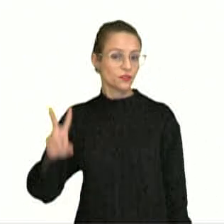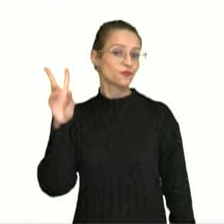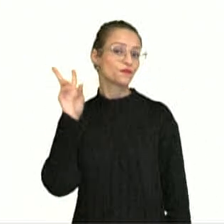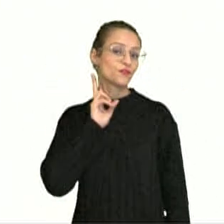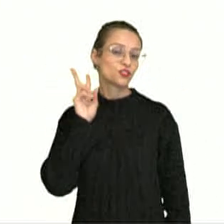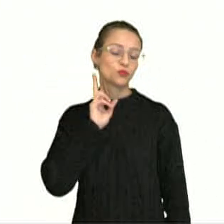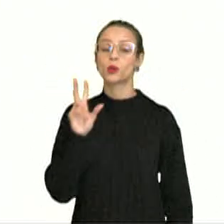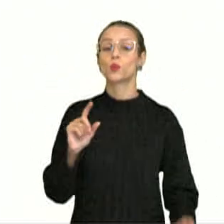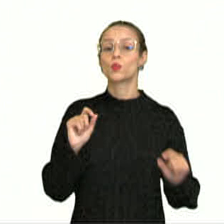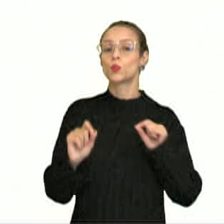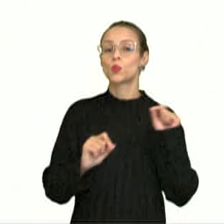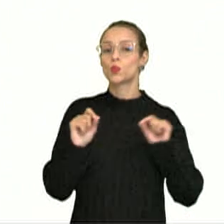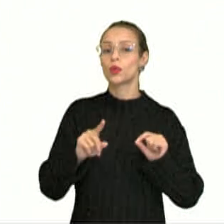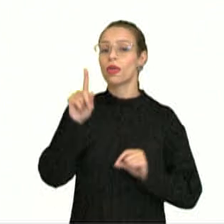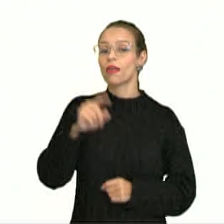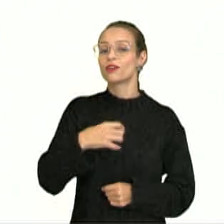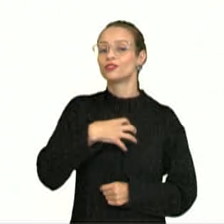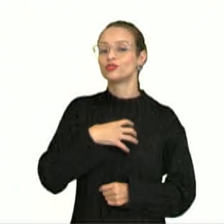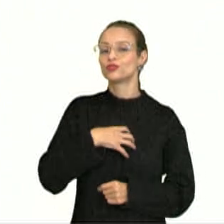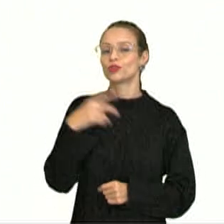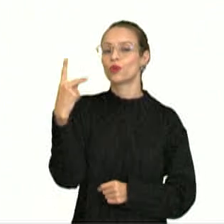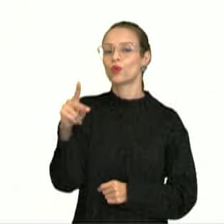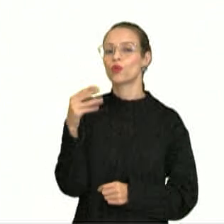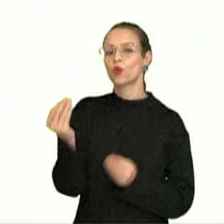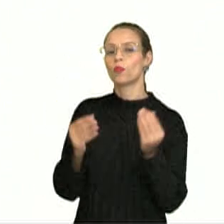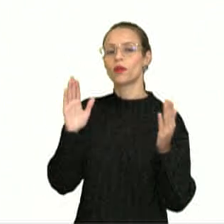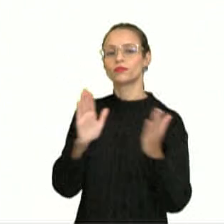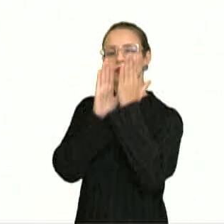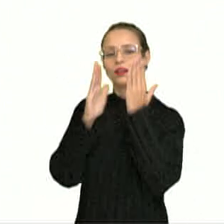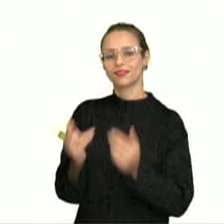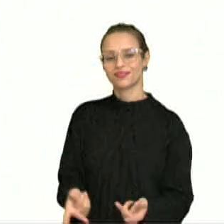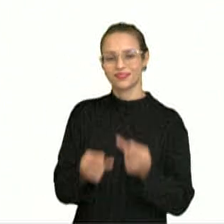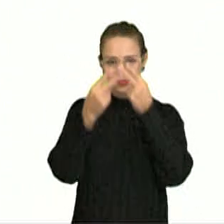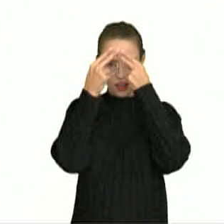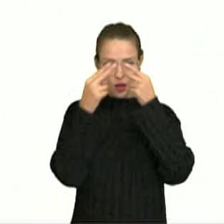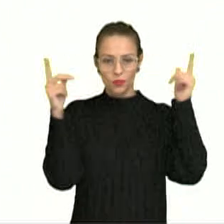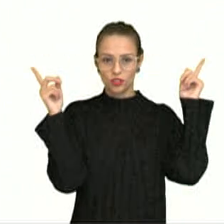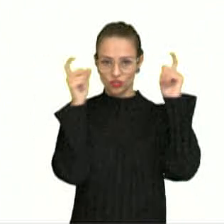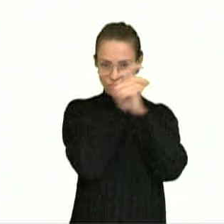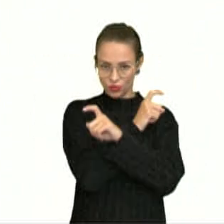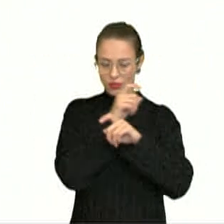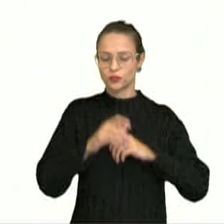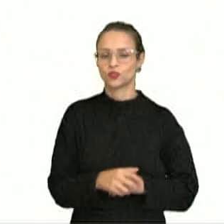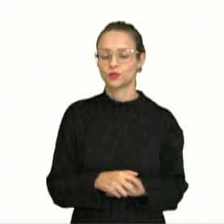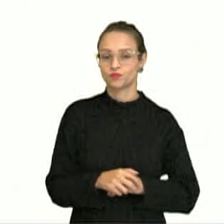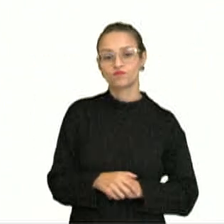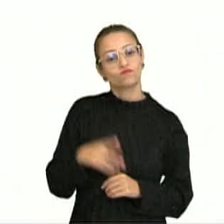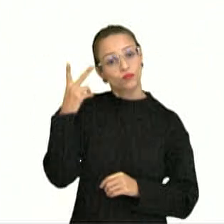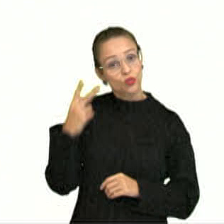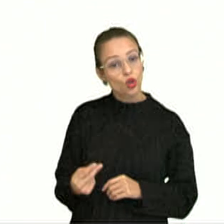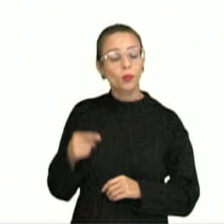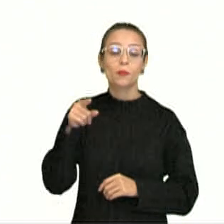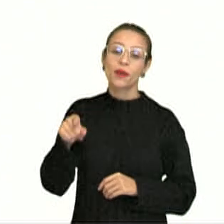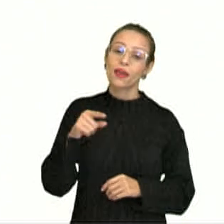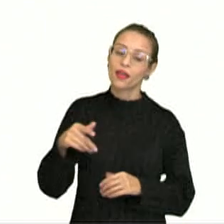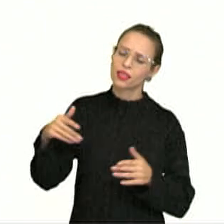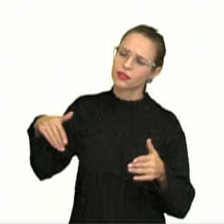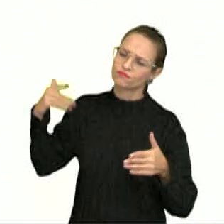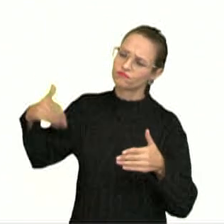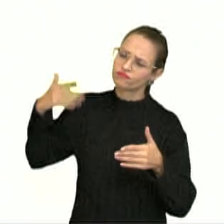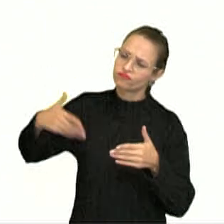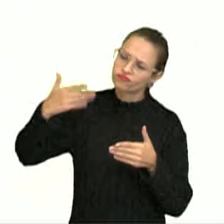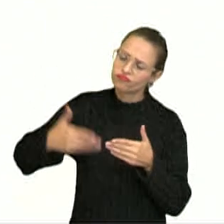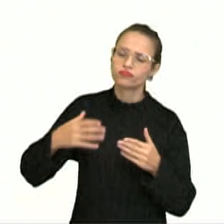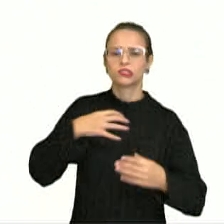comumente se segue ao modo com que encara seus traumas e dificuldades. Normalmente é alguém que passou por dores durante a sua